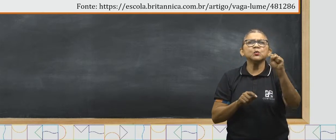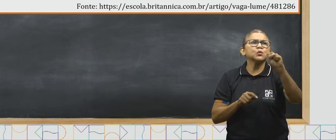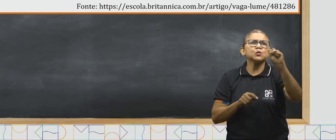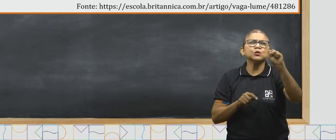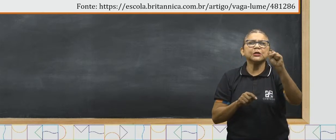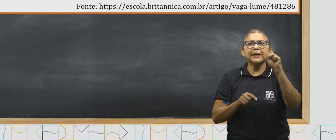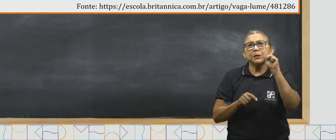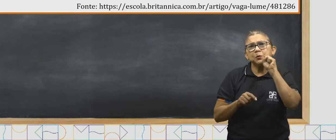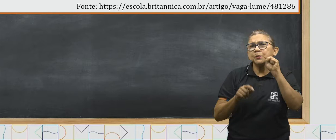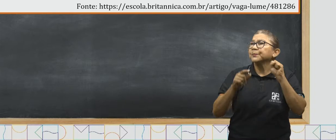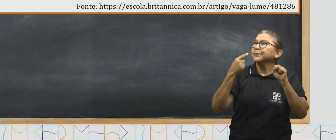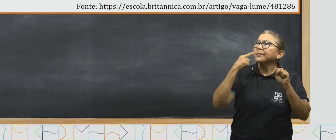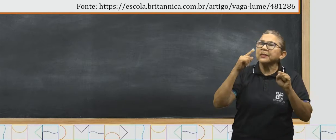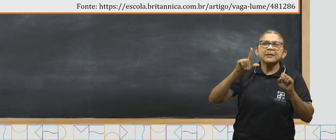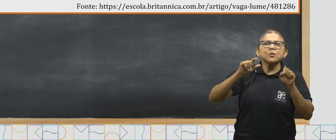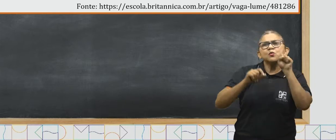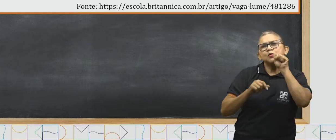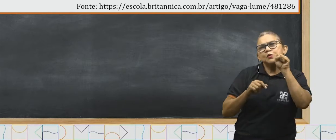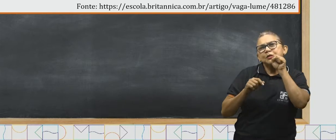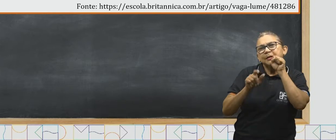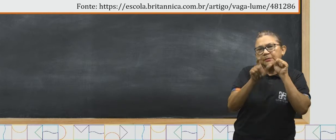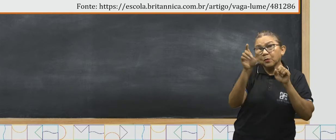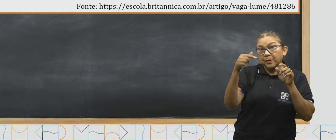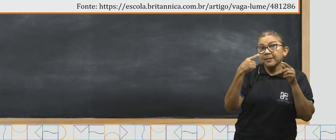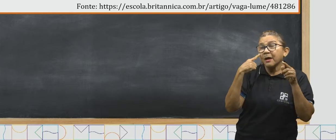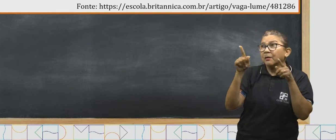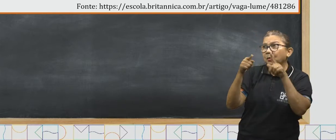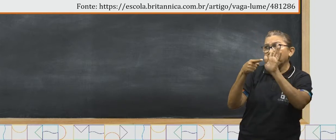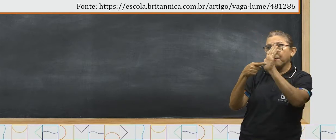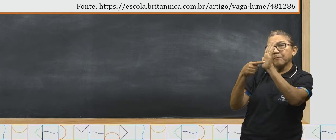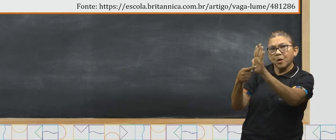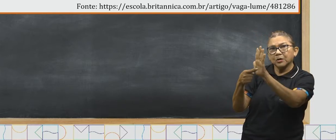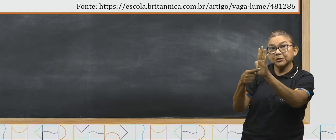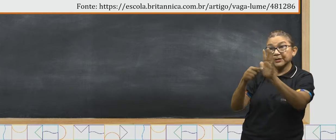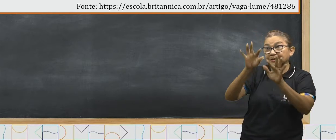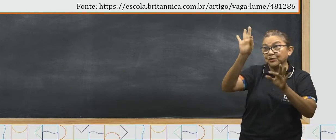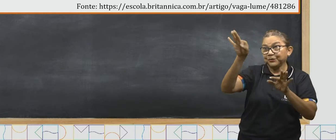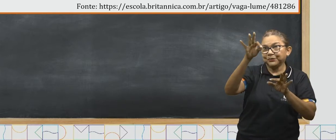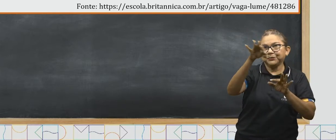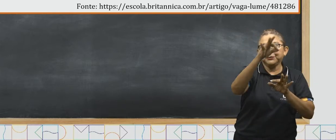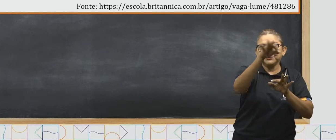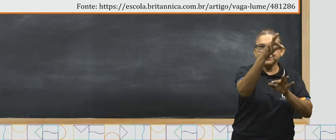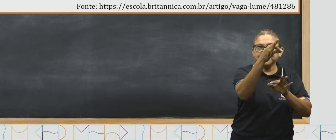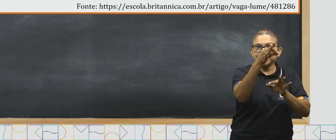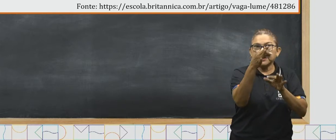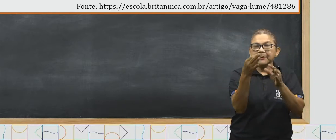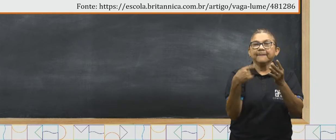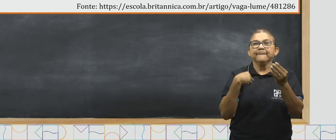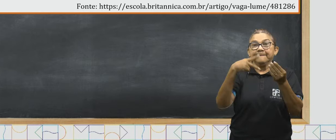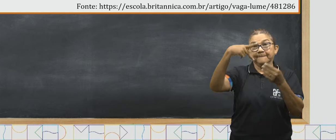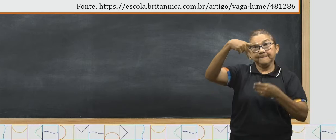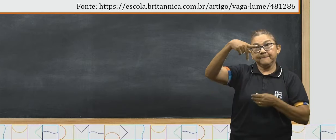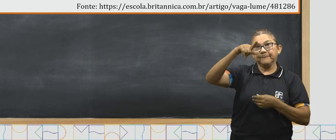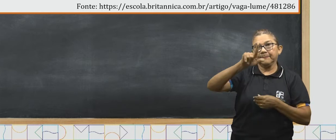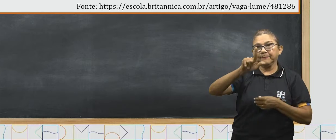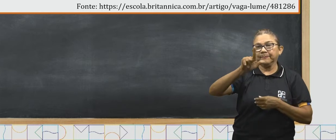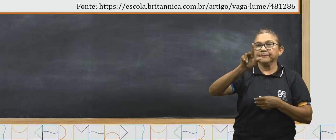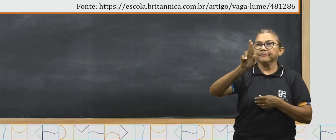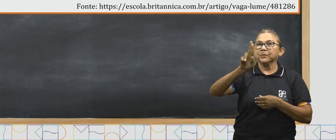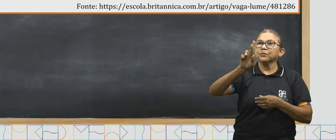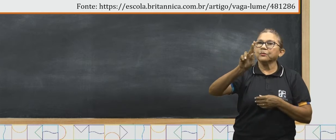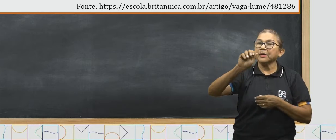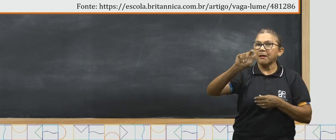frase? Vagalumes. Vagalumes está no plural. Passemos para o próximo